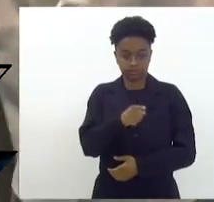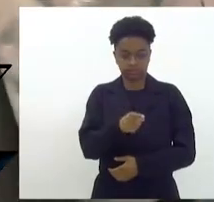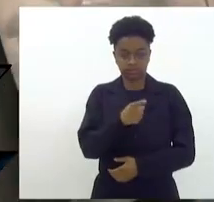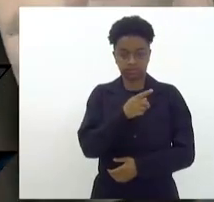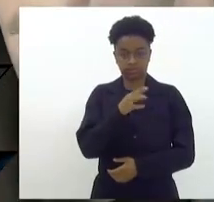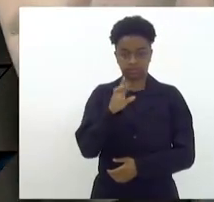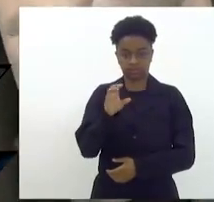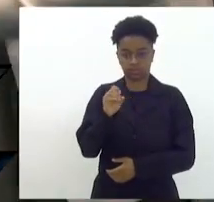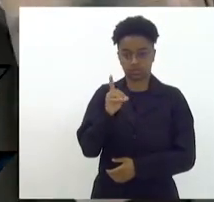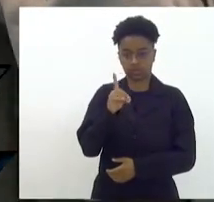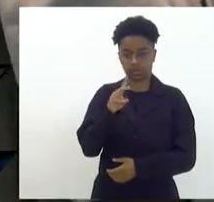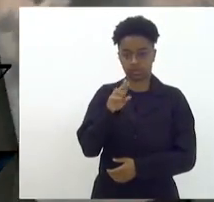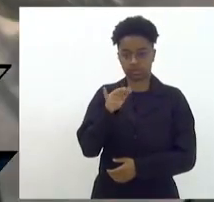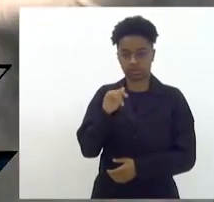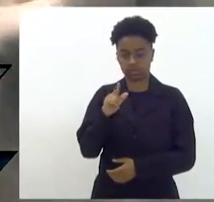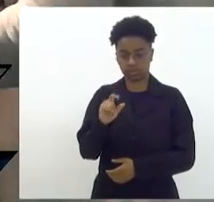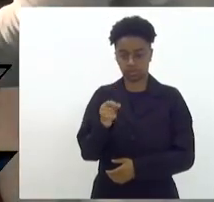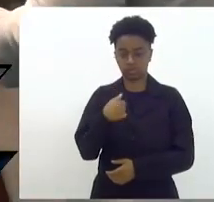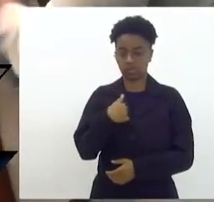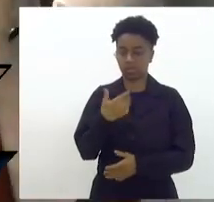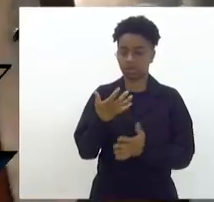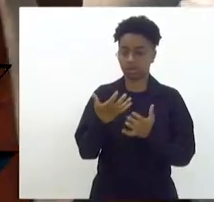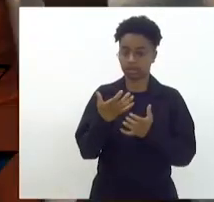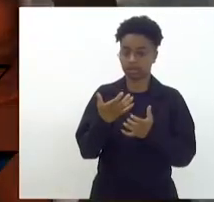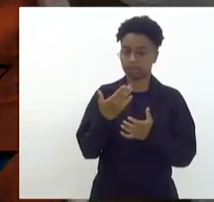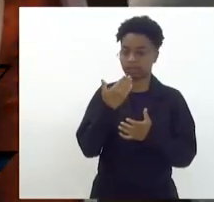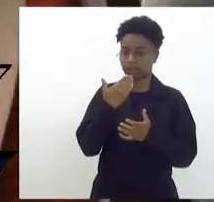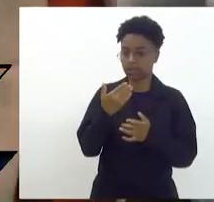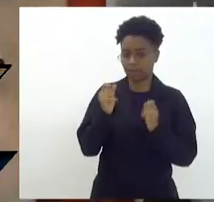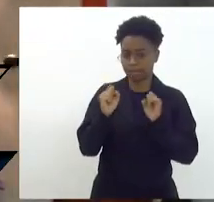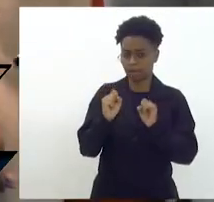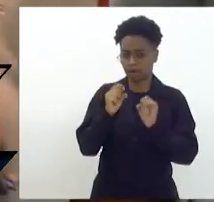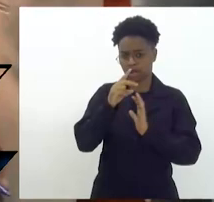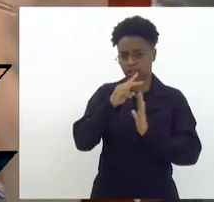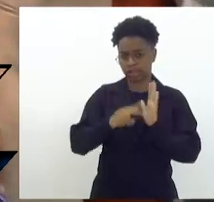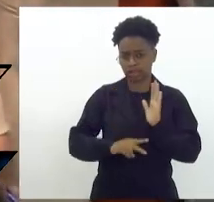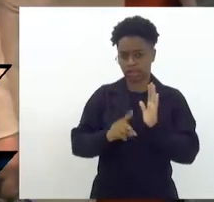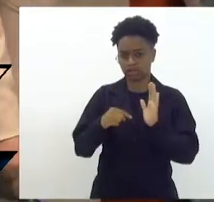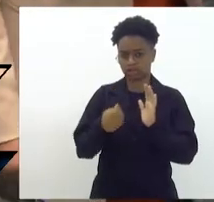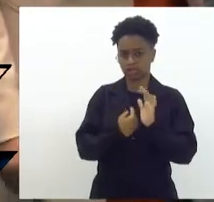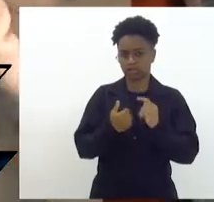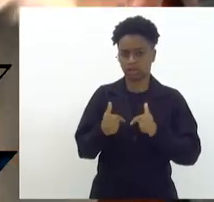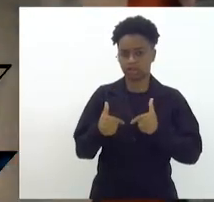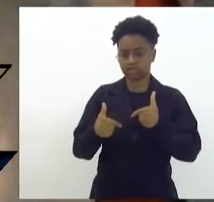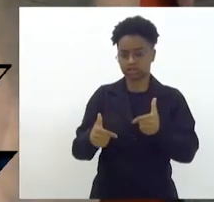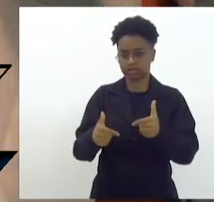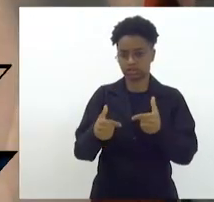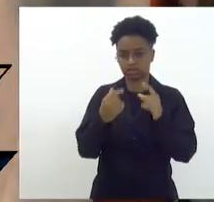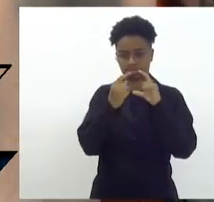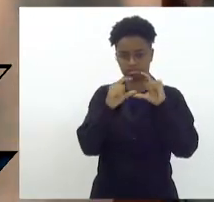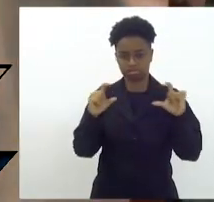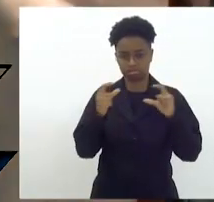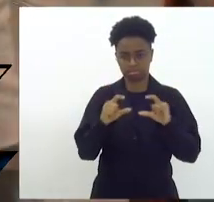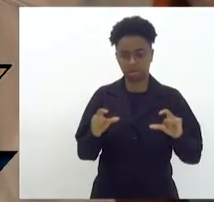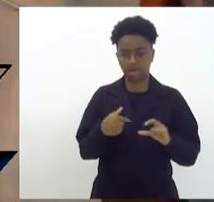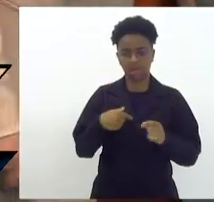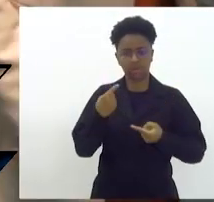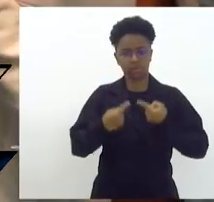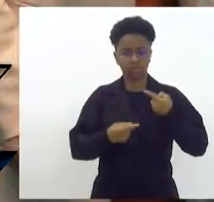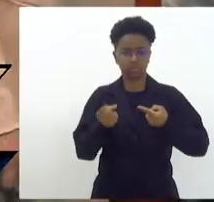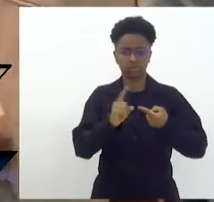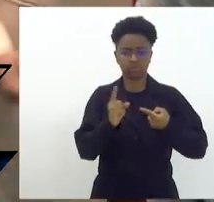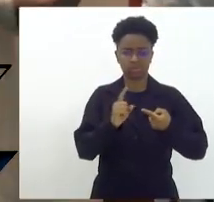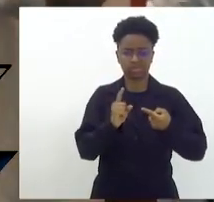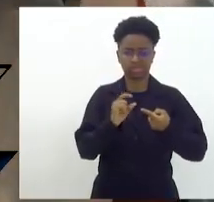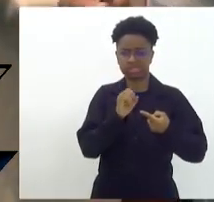me permitisse lê aqui pequenas trechos da nossa ação e aí eu não quero discutir a validade do regime